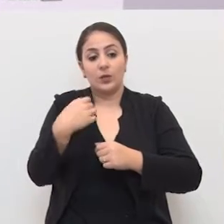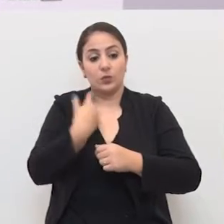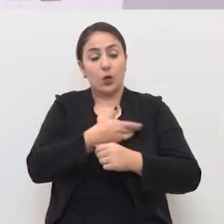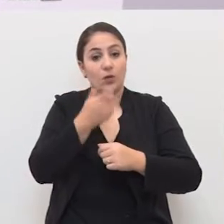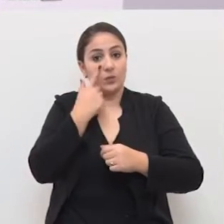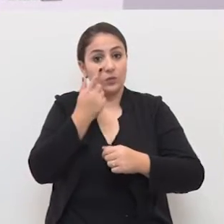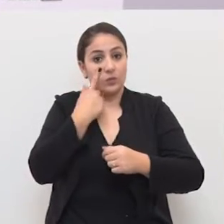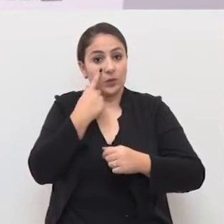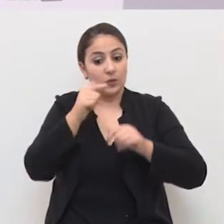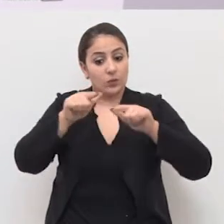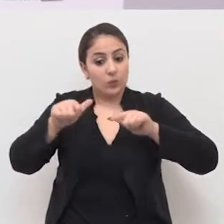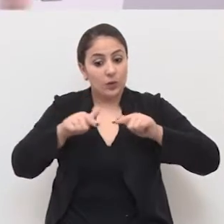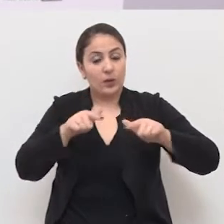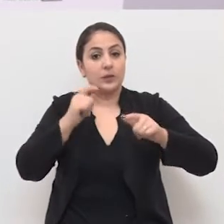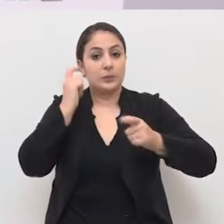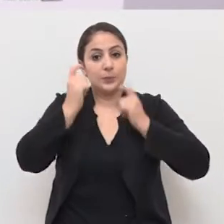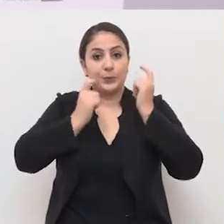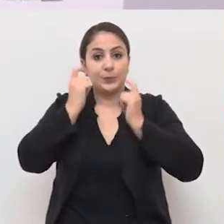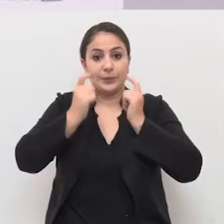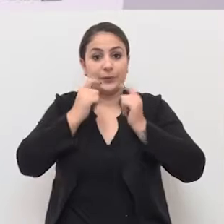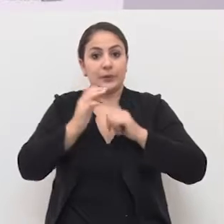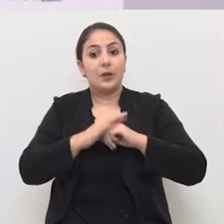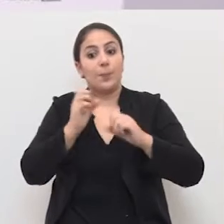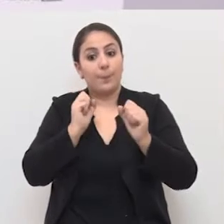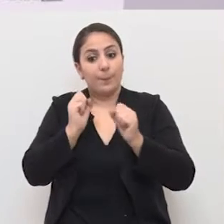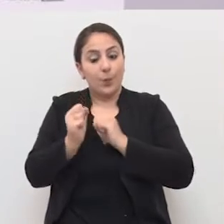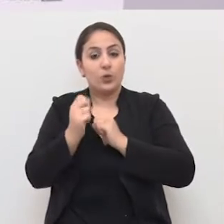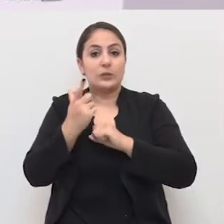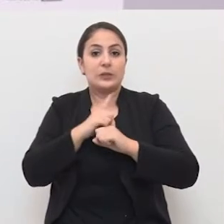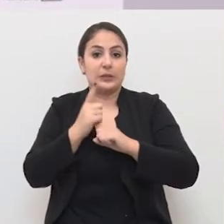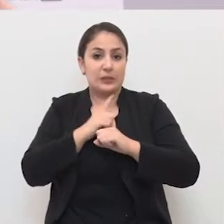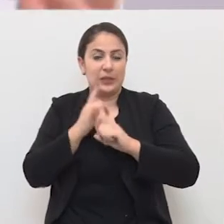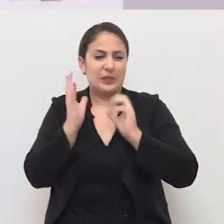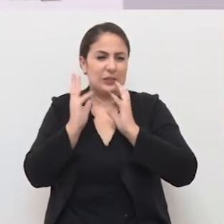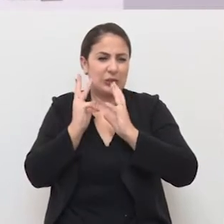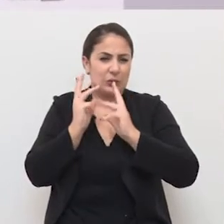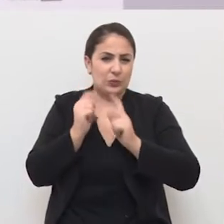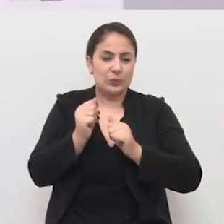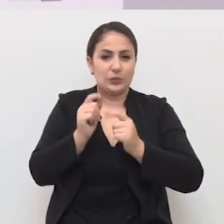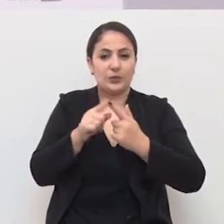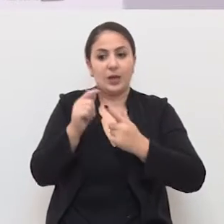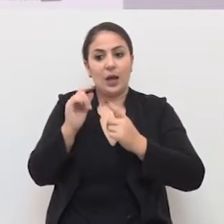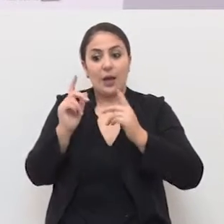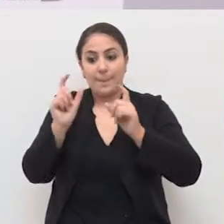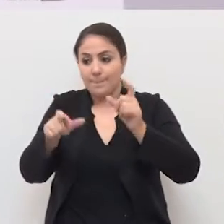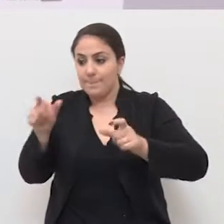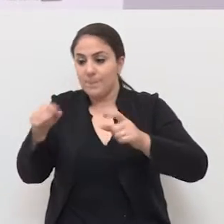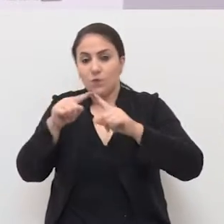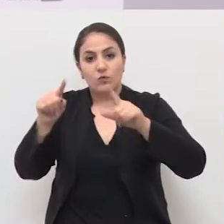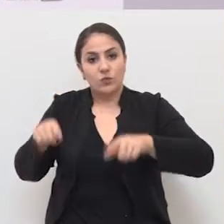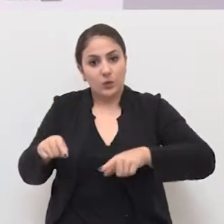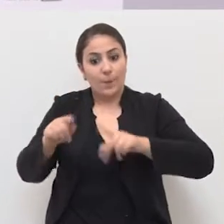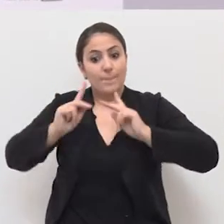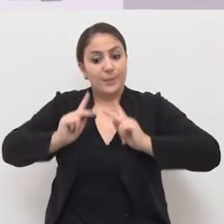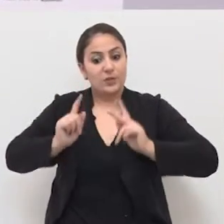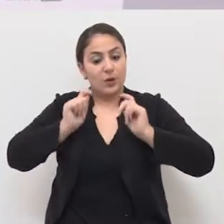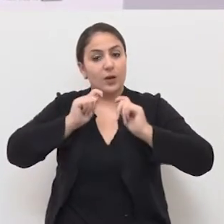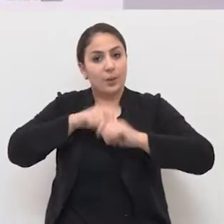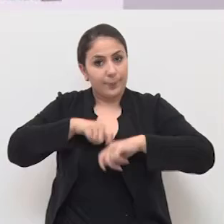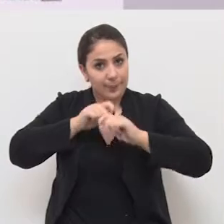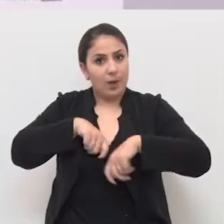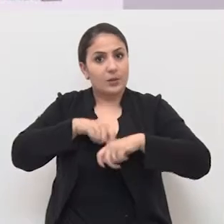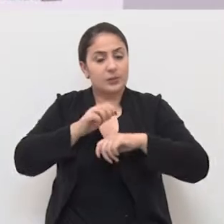os estabelecimentos desta preocupação, que eles possam ter entre os seus trabalhadores, os seus servidores,